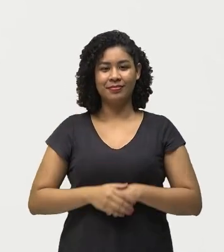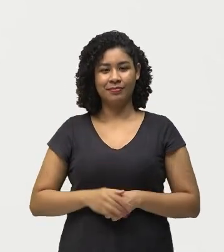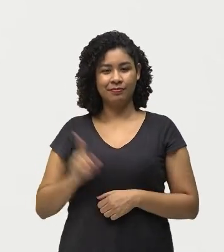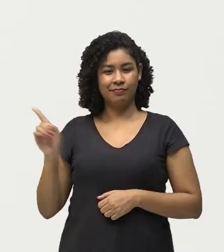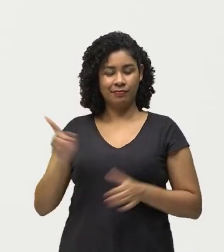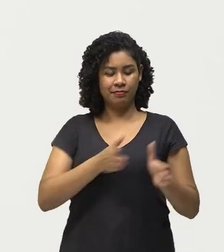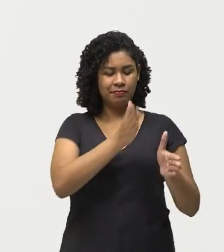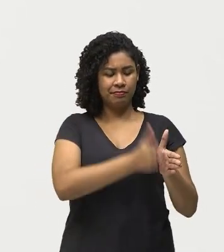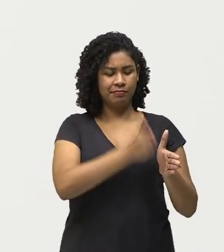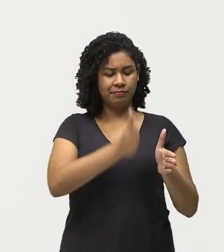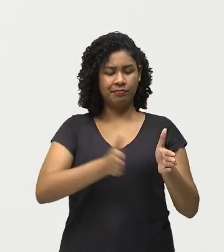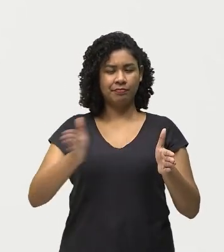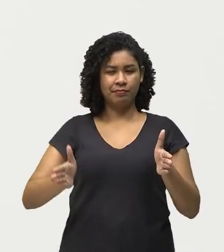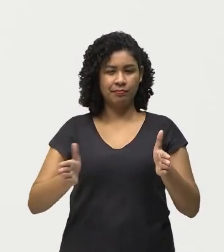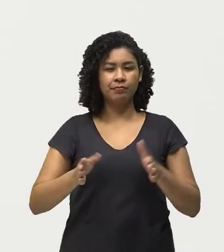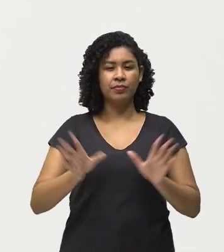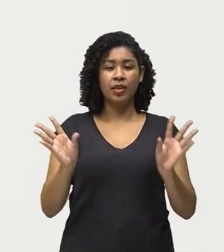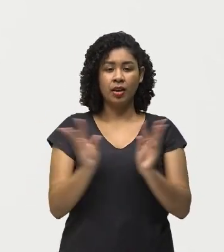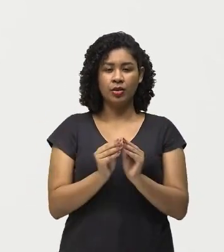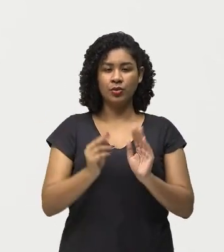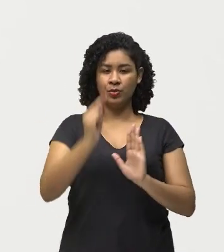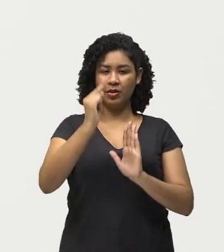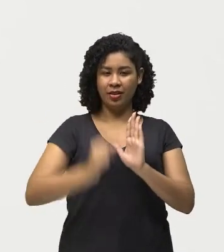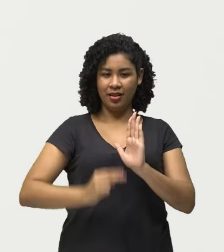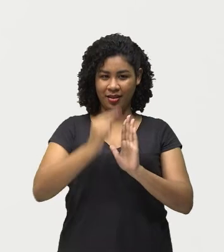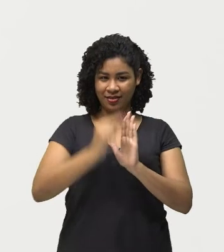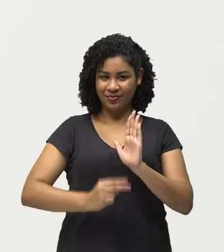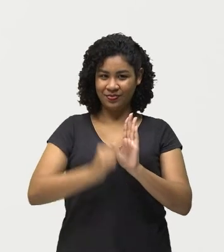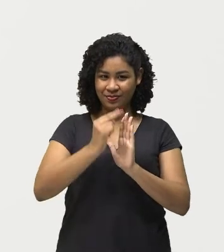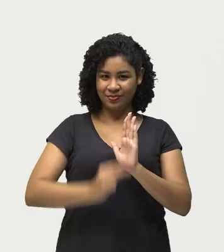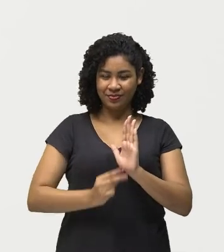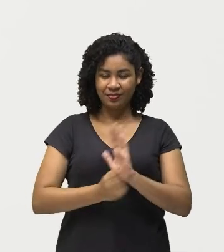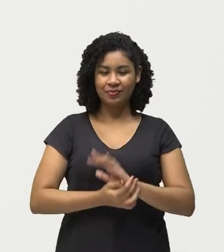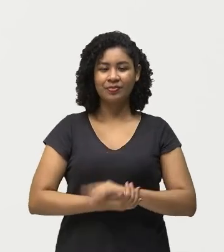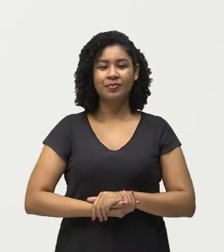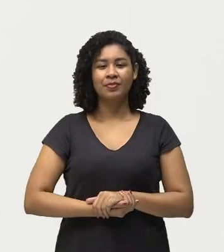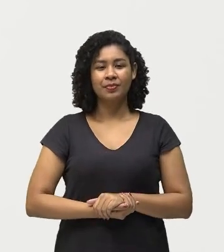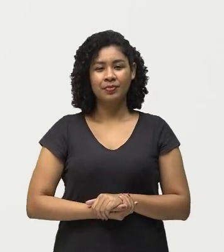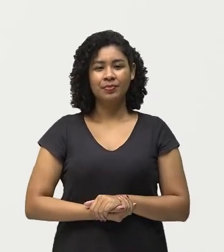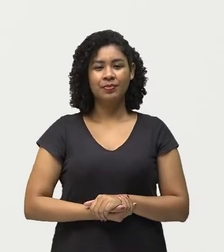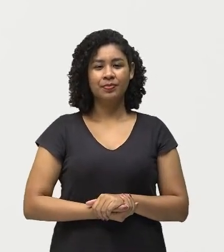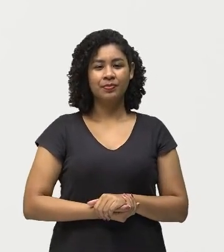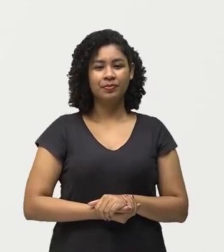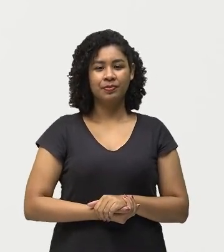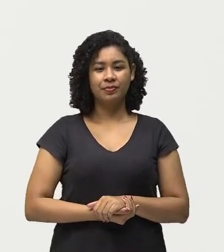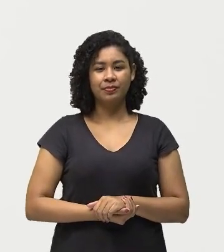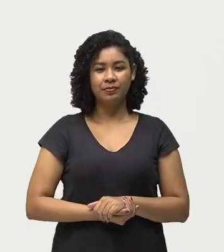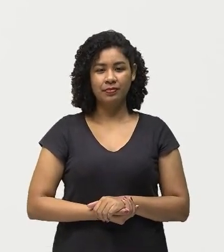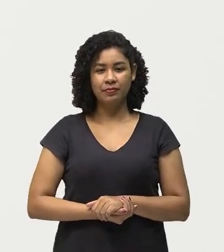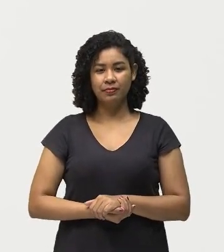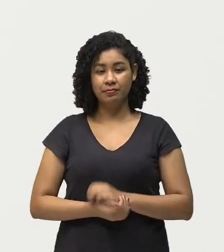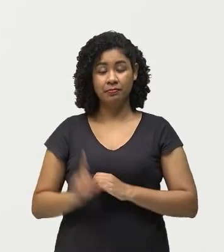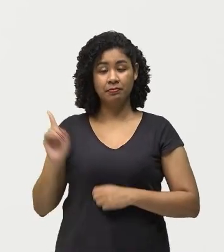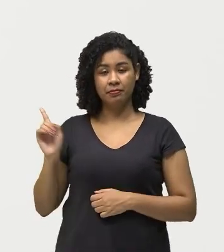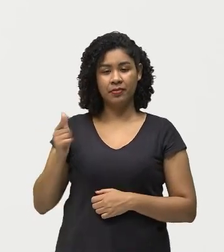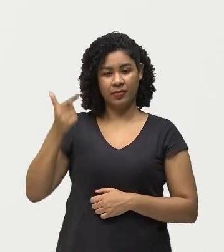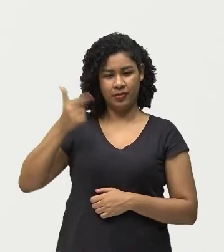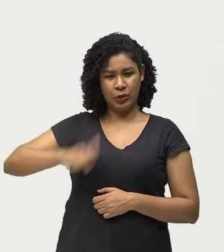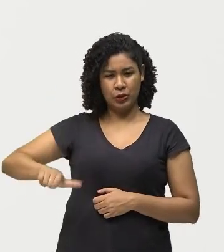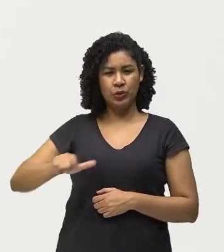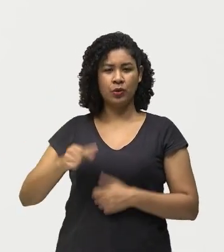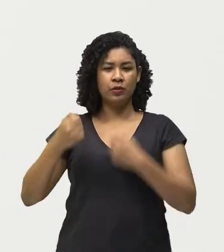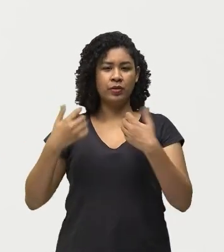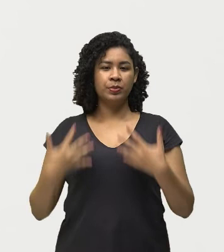gente? Ler o resumo ou o último parágrafo do texto. Então, ele reforçou um pouquinho mais sobre